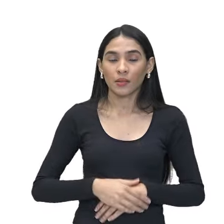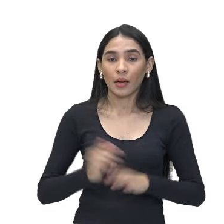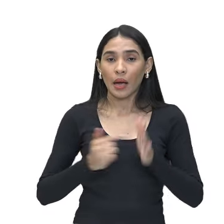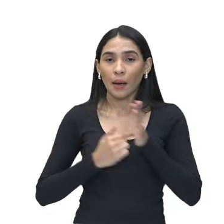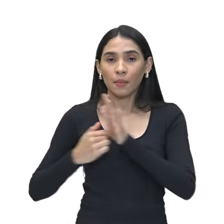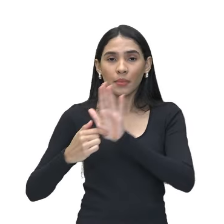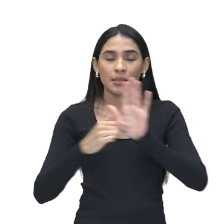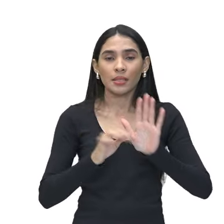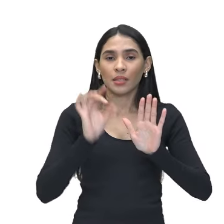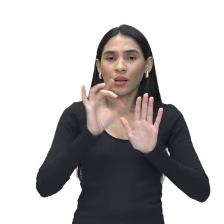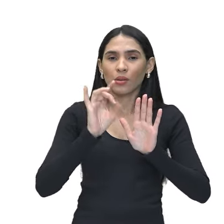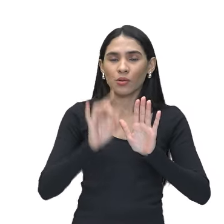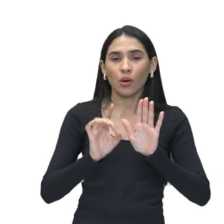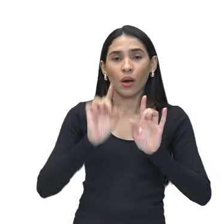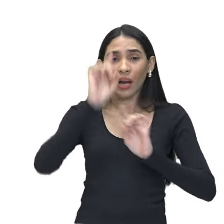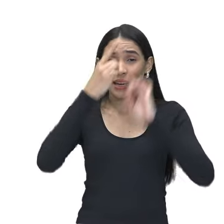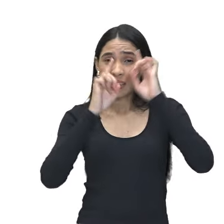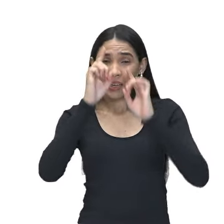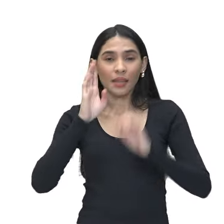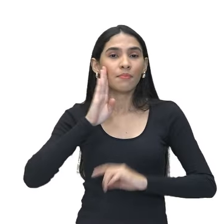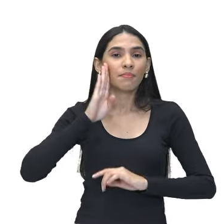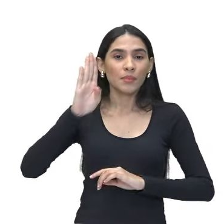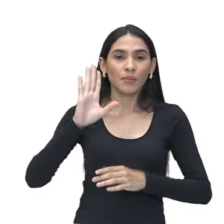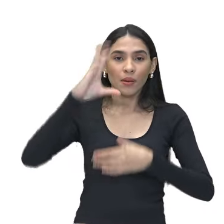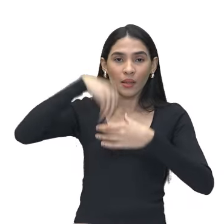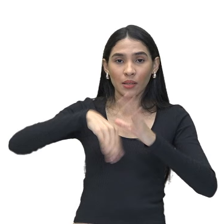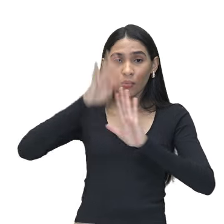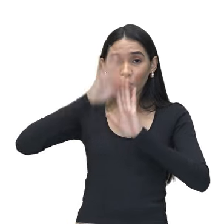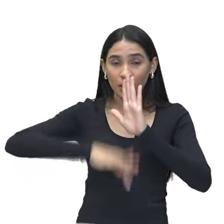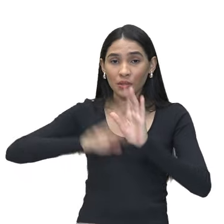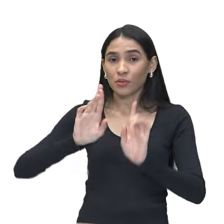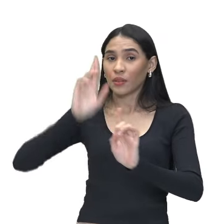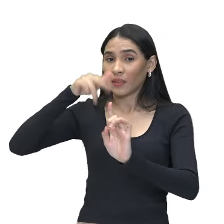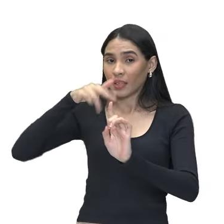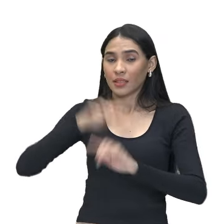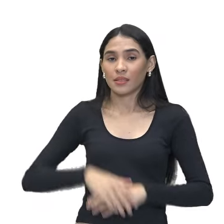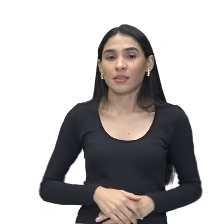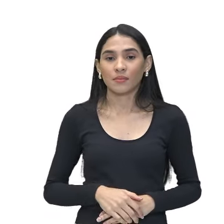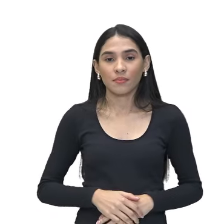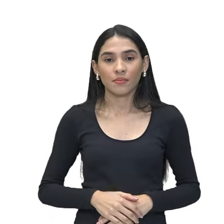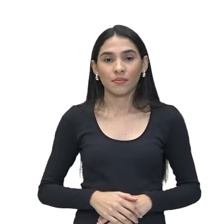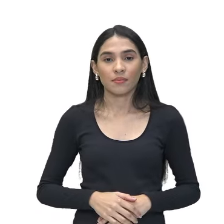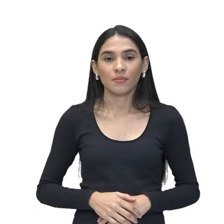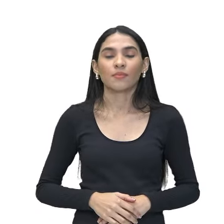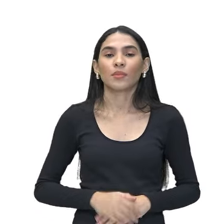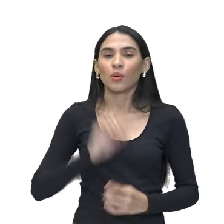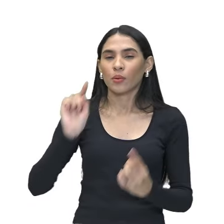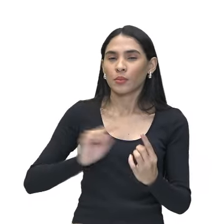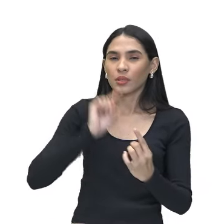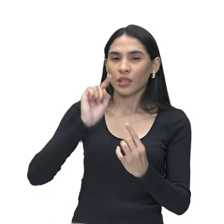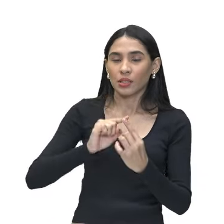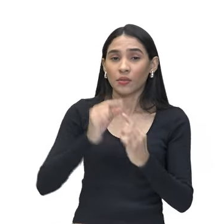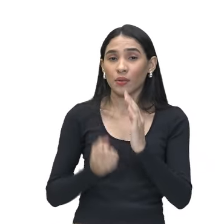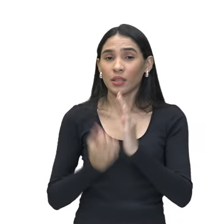aponta somente as ideias principais de um texto-fonte, de forma a produzir um novo texto de maneira